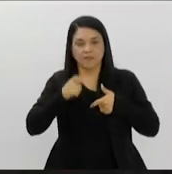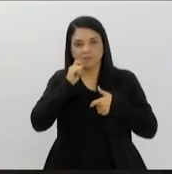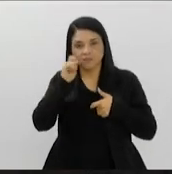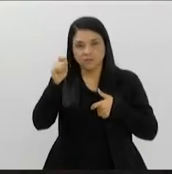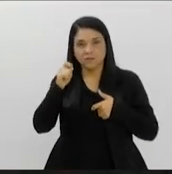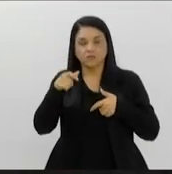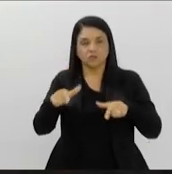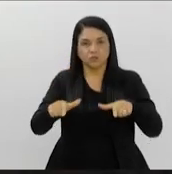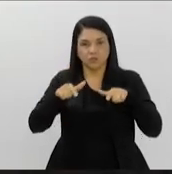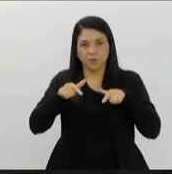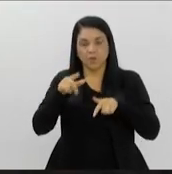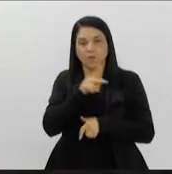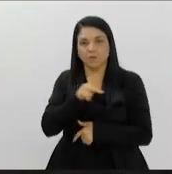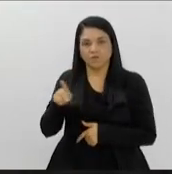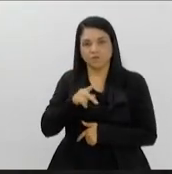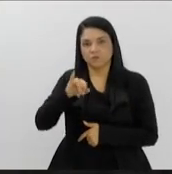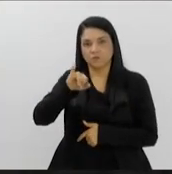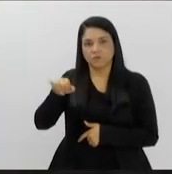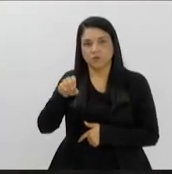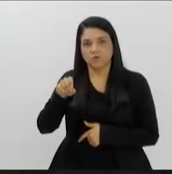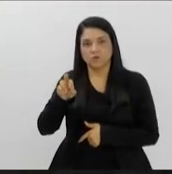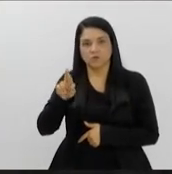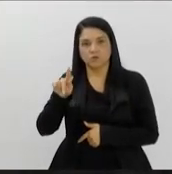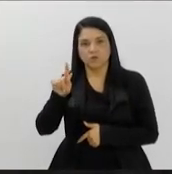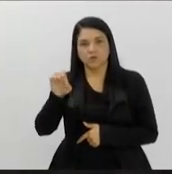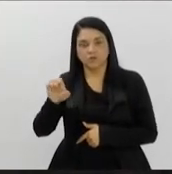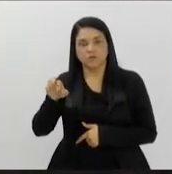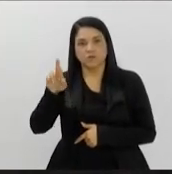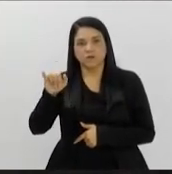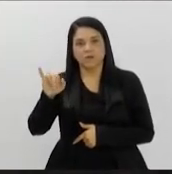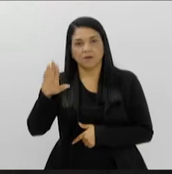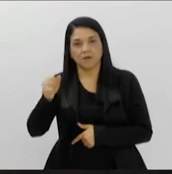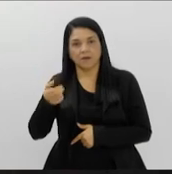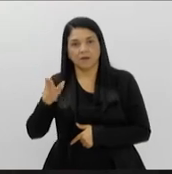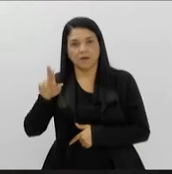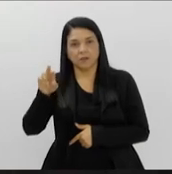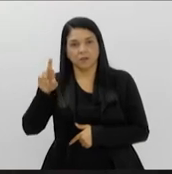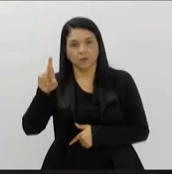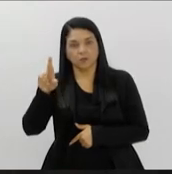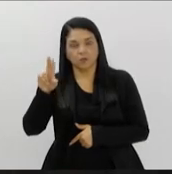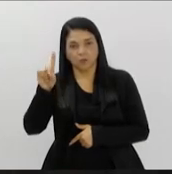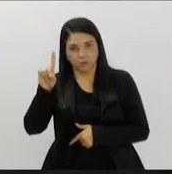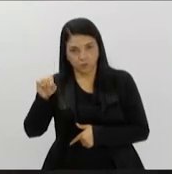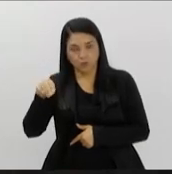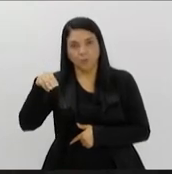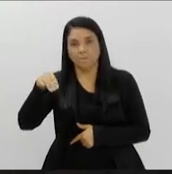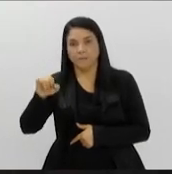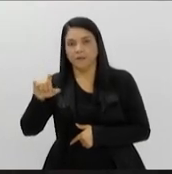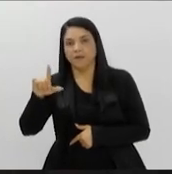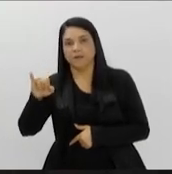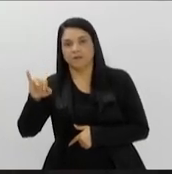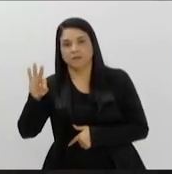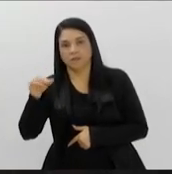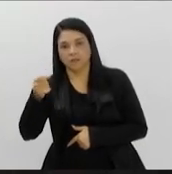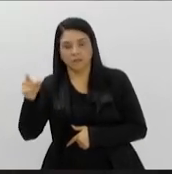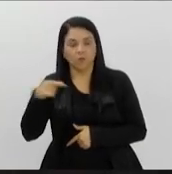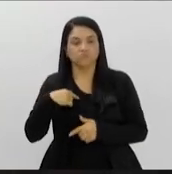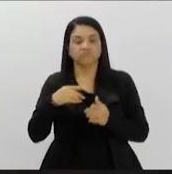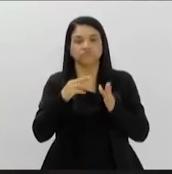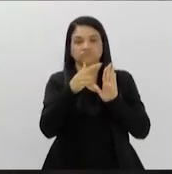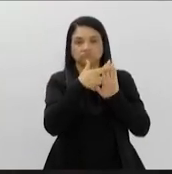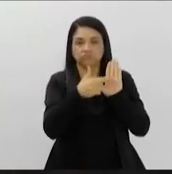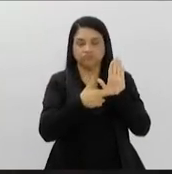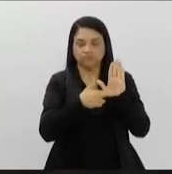ao professor senhor Jorge Ricardo Coelho Militão. Parecer da Comissão de Normas Internas e Proposições